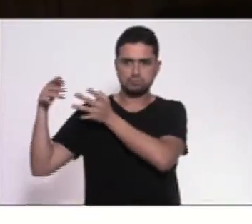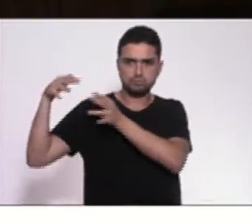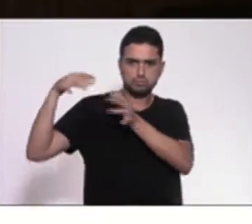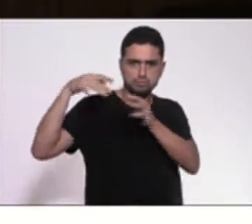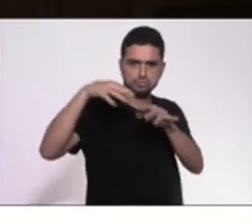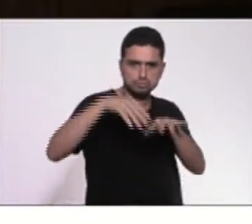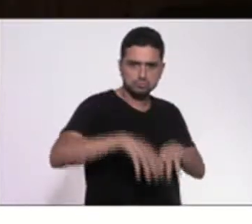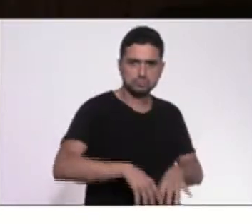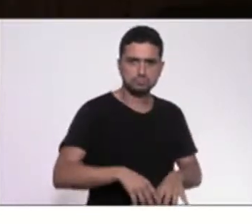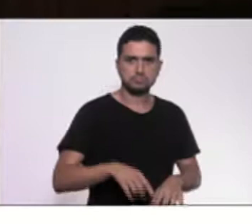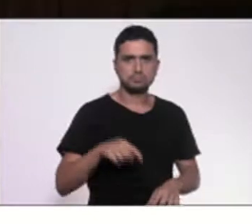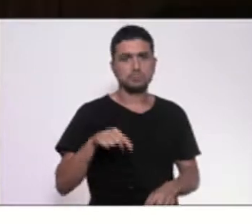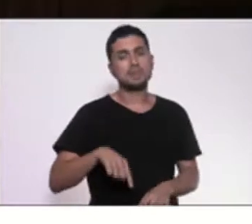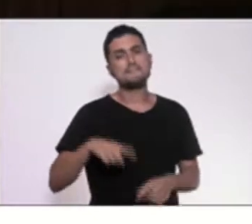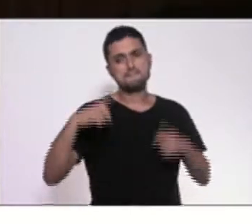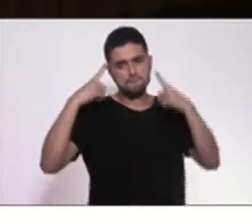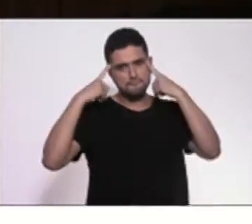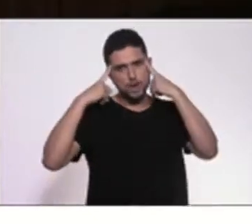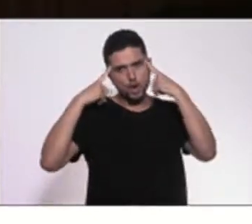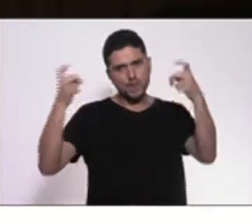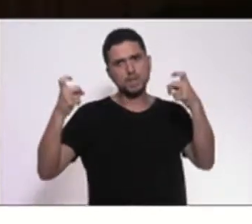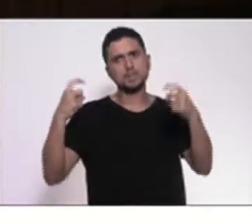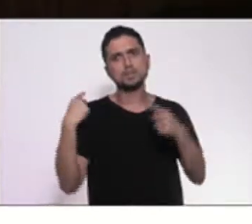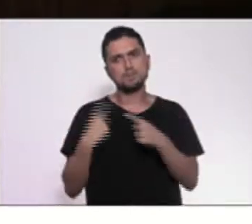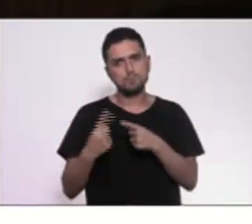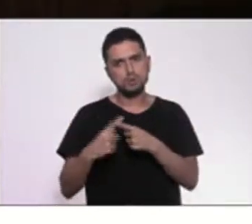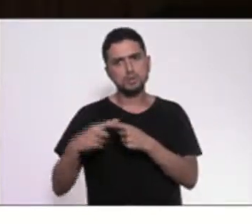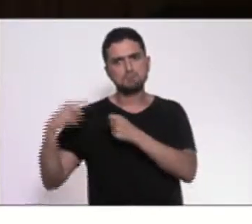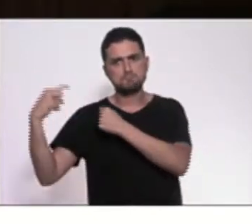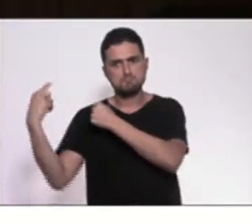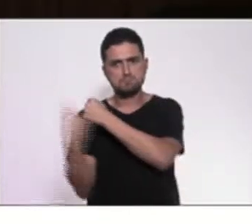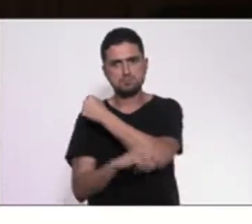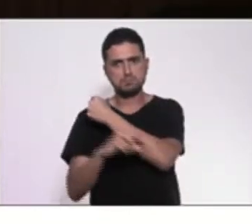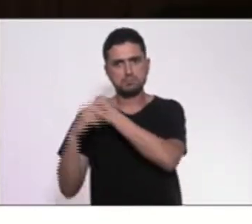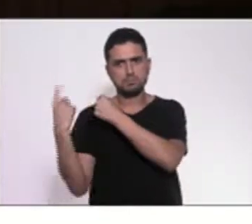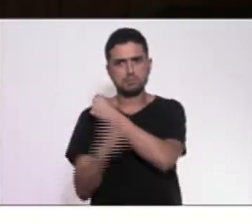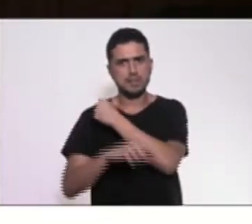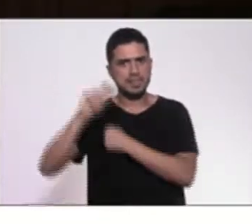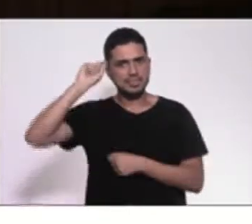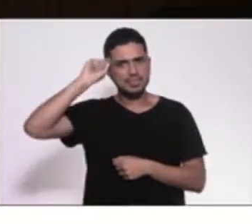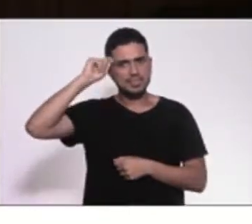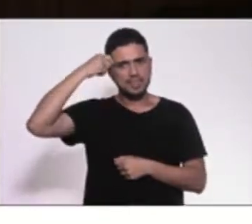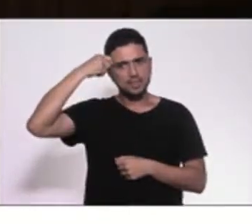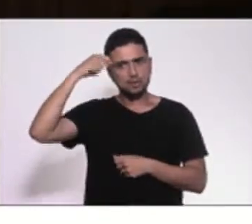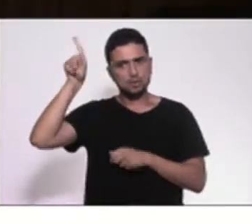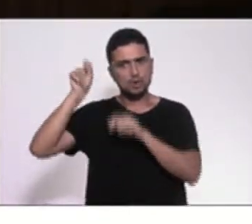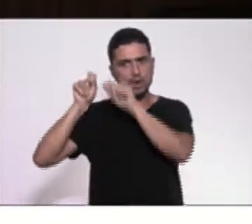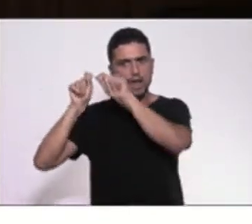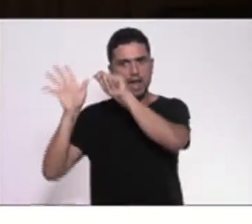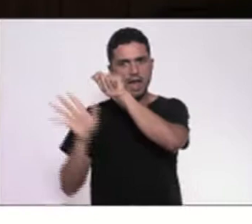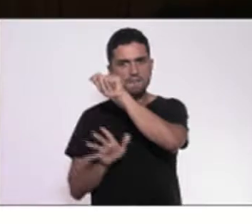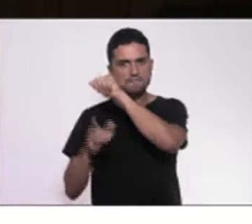da forma mais violenta possível, através dos negros africanos